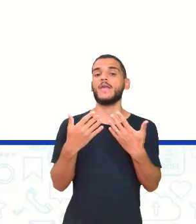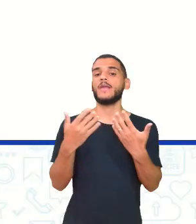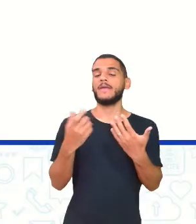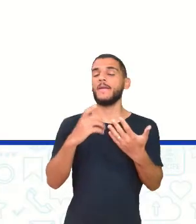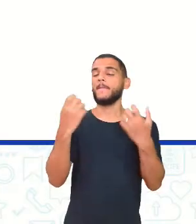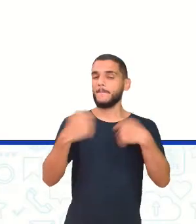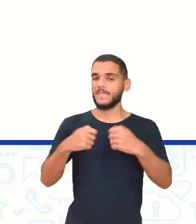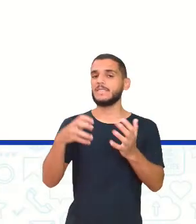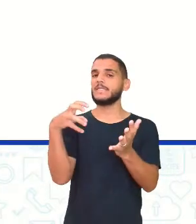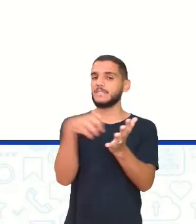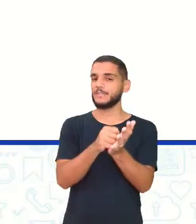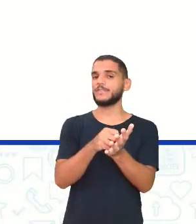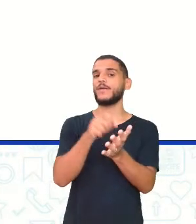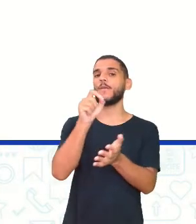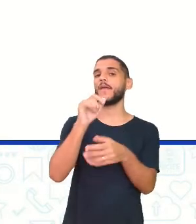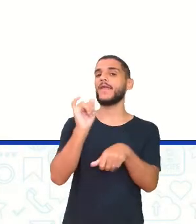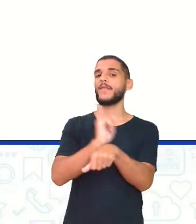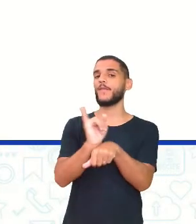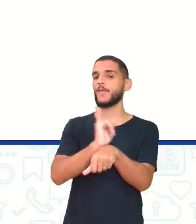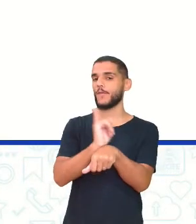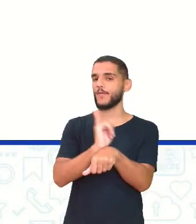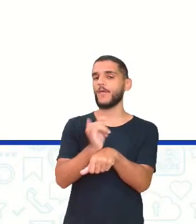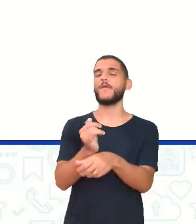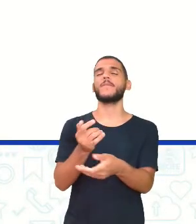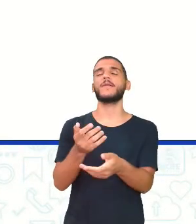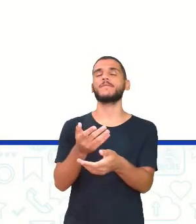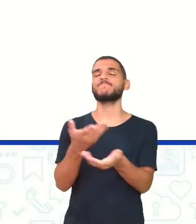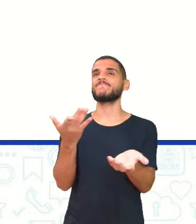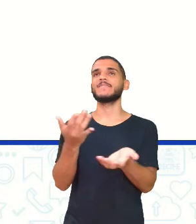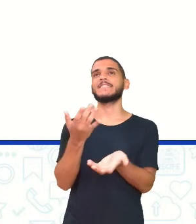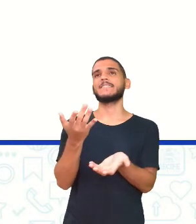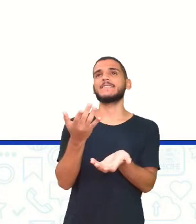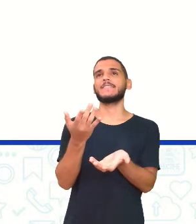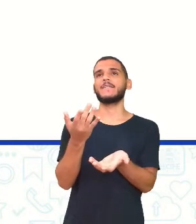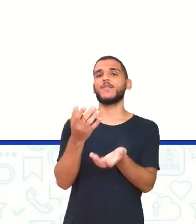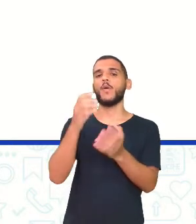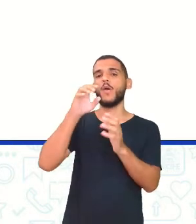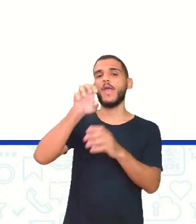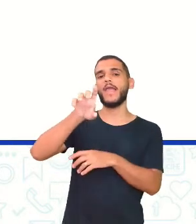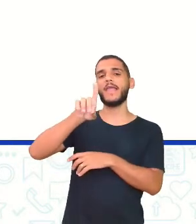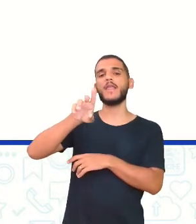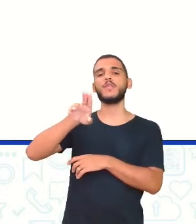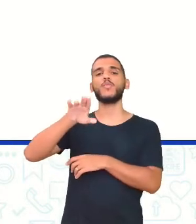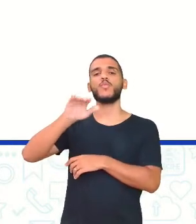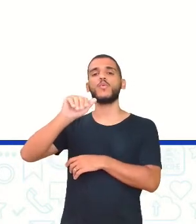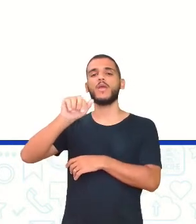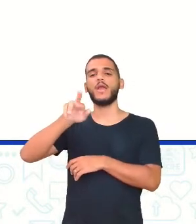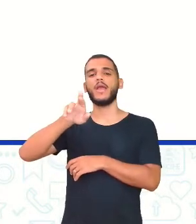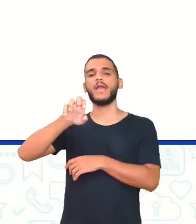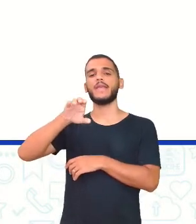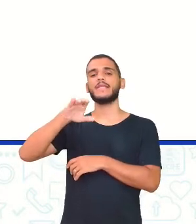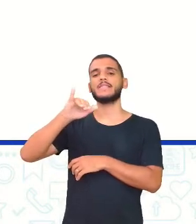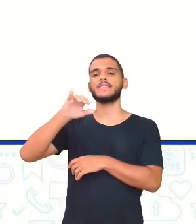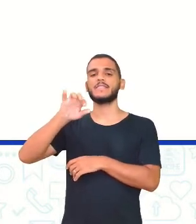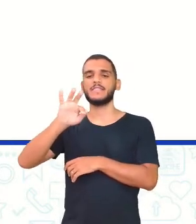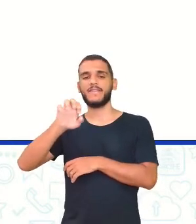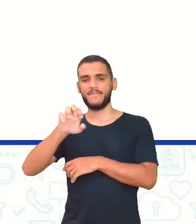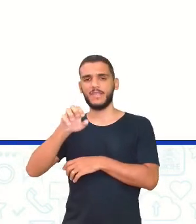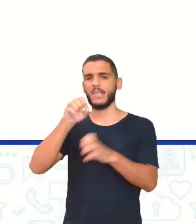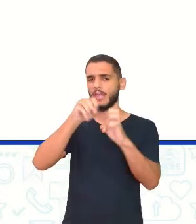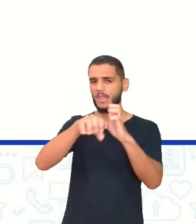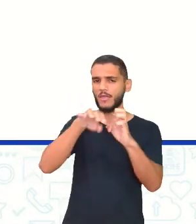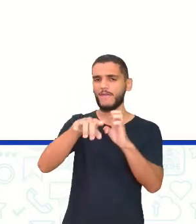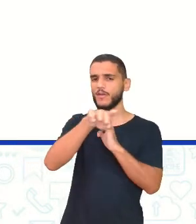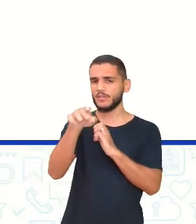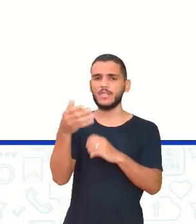YouTube, no Educa Recife, tá? Vocês se inscrevem lá, vocês têm a playlist de todas as aulas. Tá com